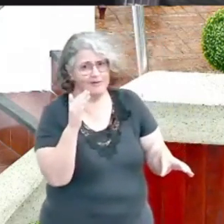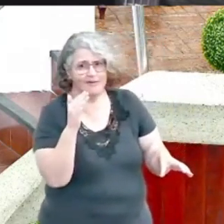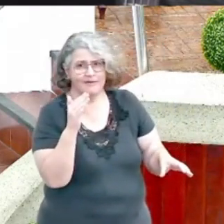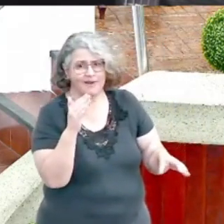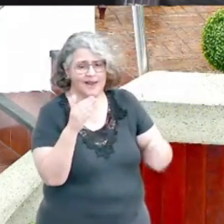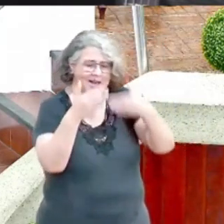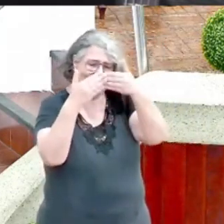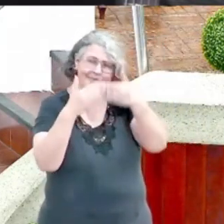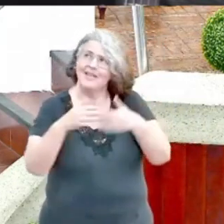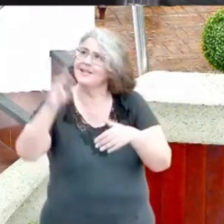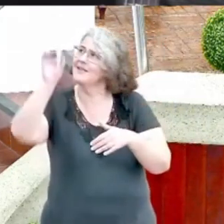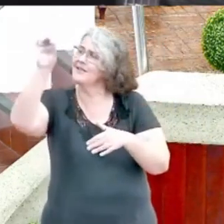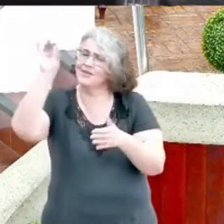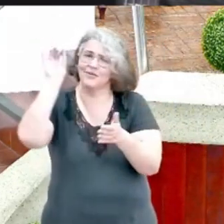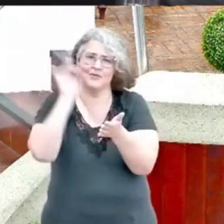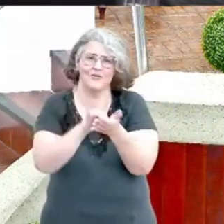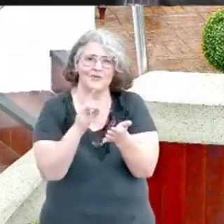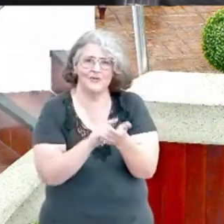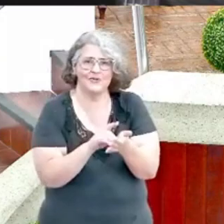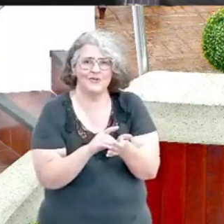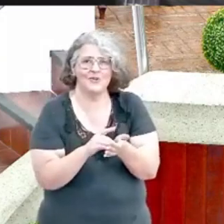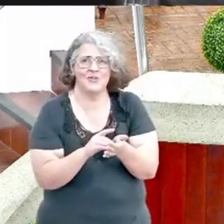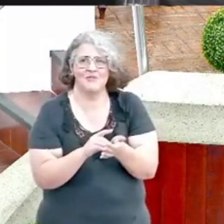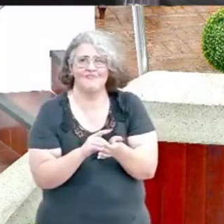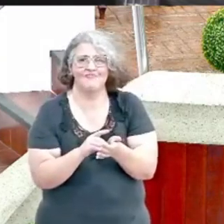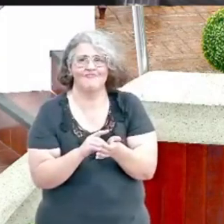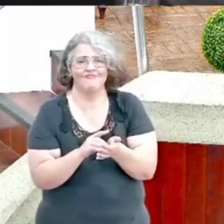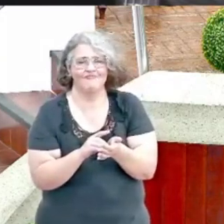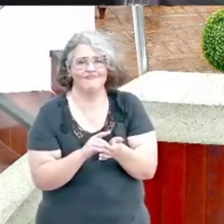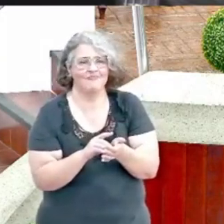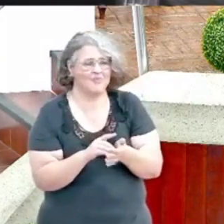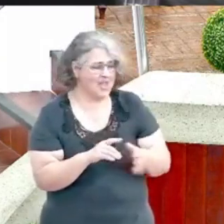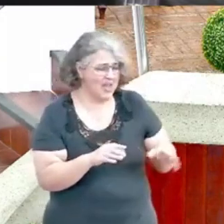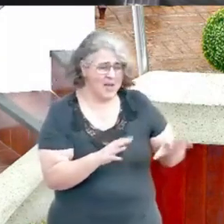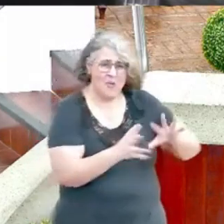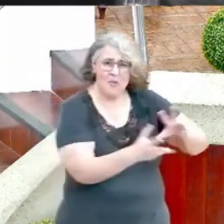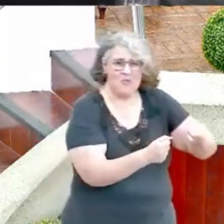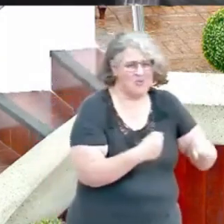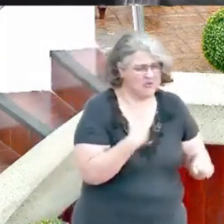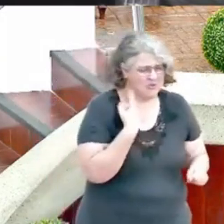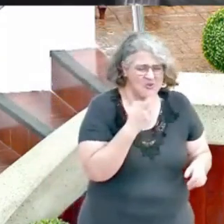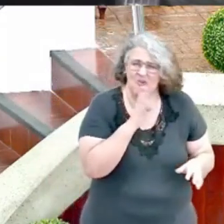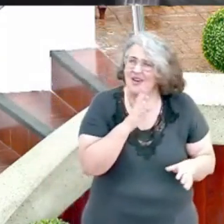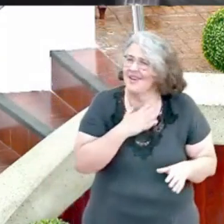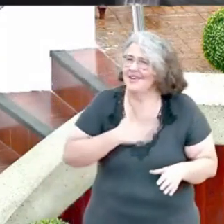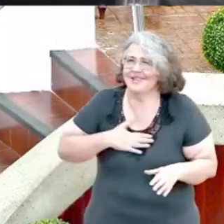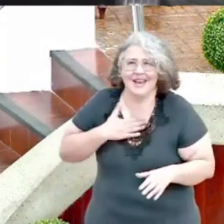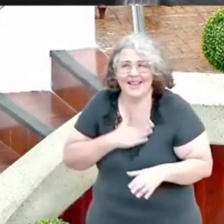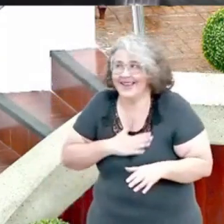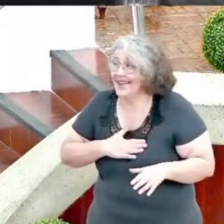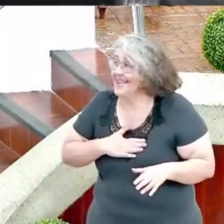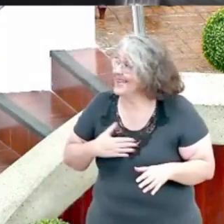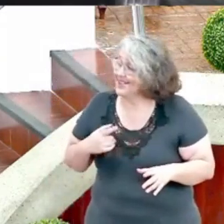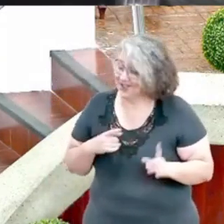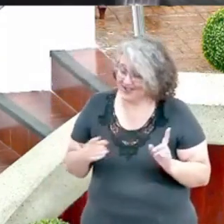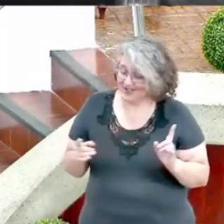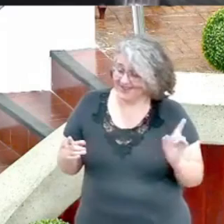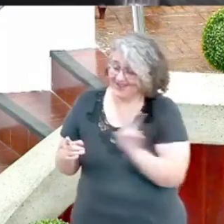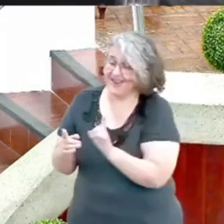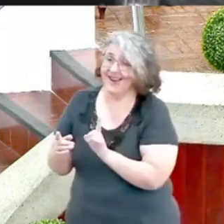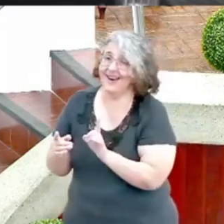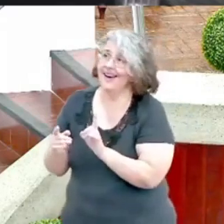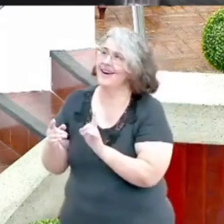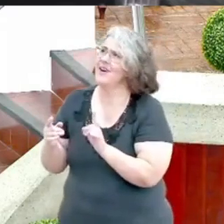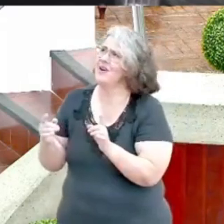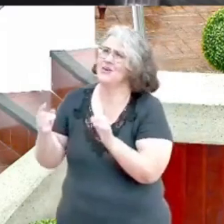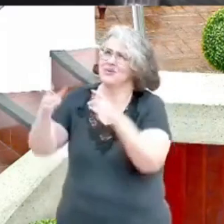Deus vivo. Eles não conhecem a alegria, o gozo, o prazer que é estar na presença do único Deus, adorando a